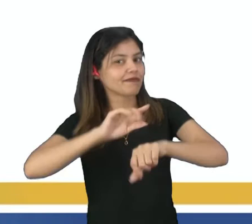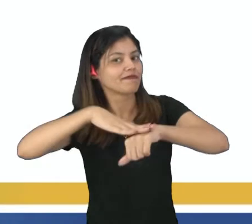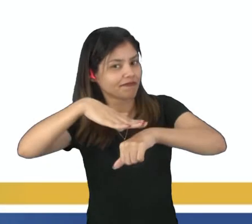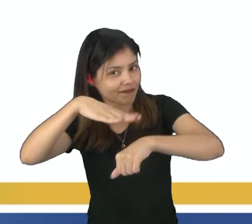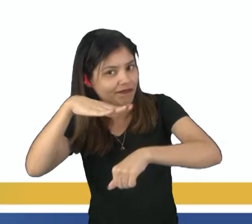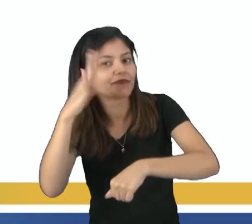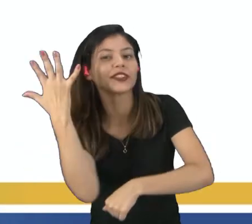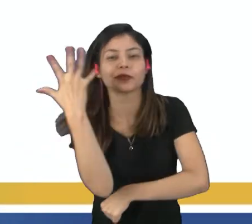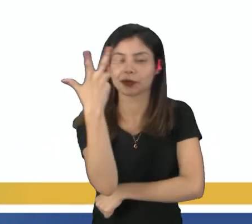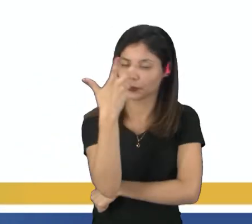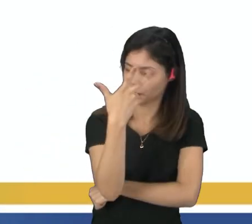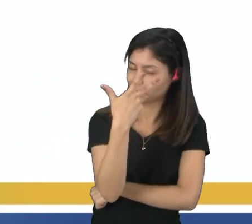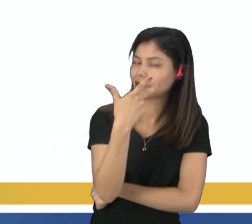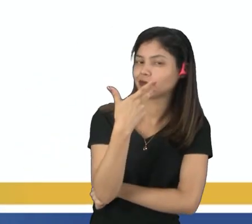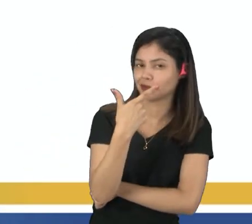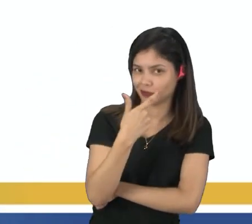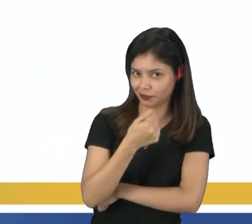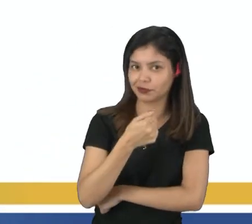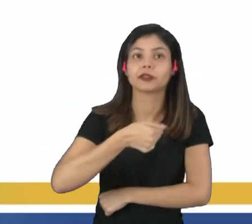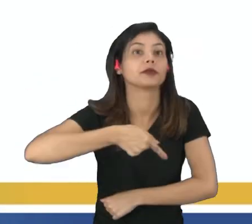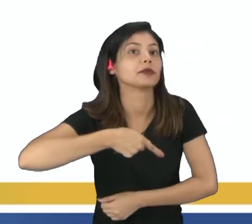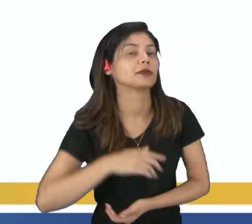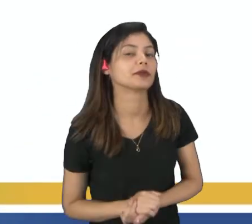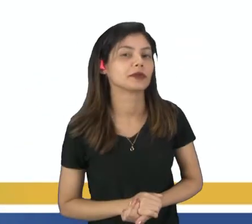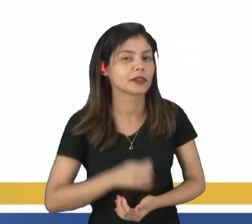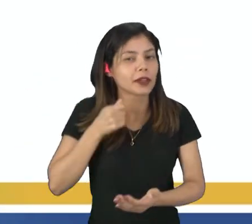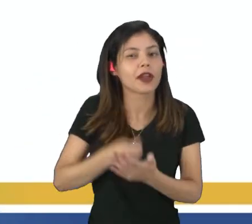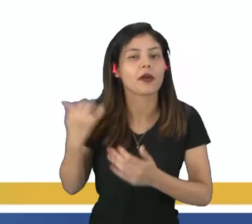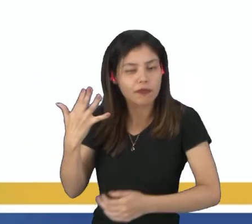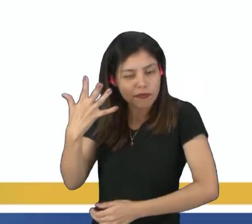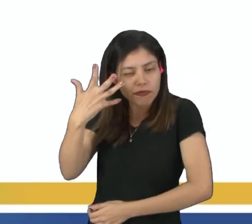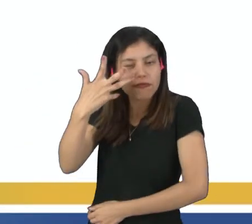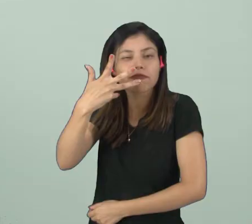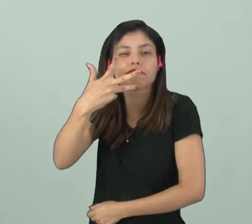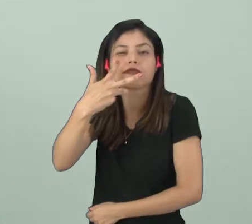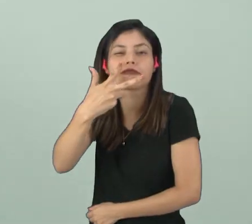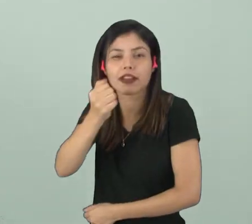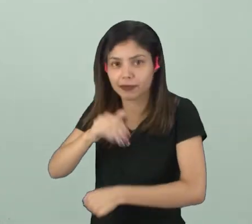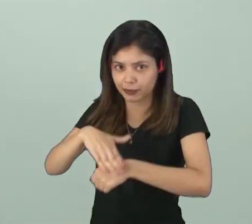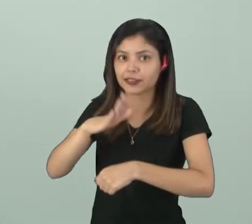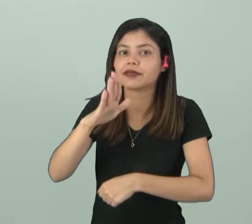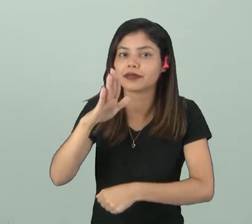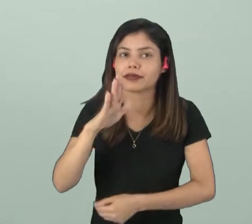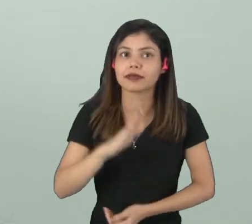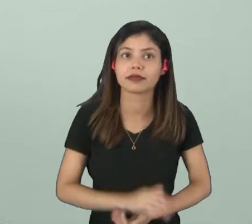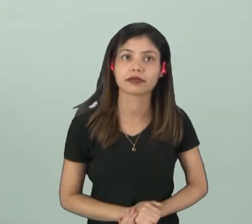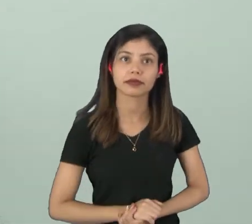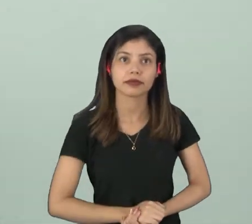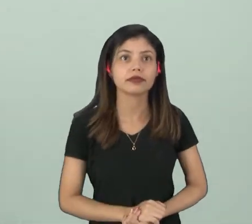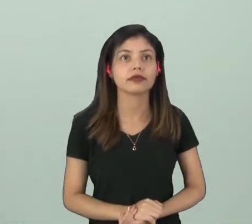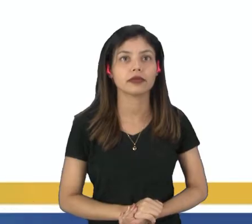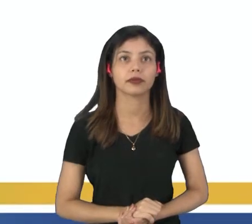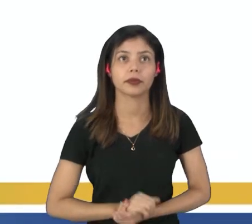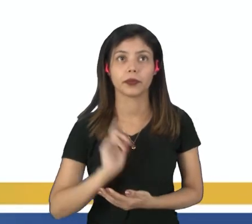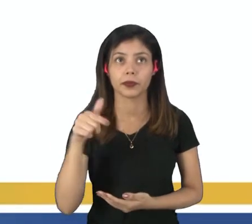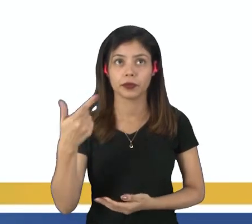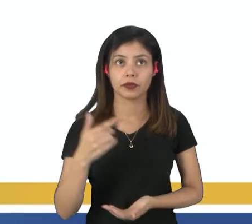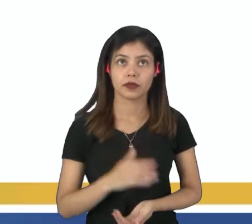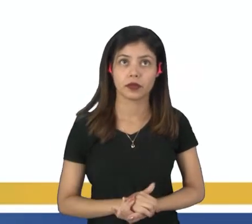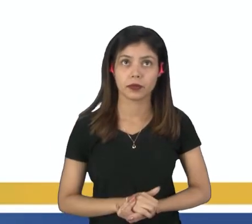Mais bonita, na ideia aí de intensidade, de quantidade, certo? Vamos ver outra.